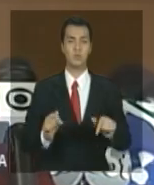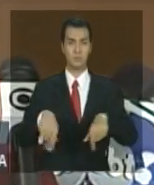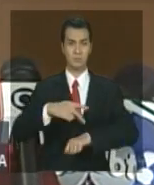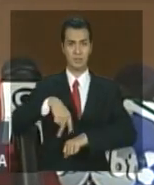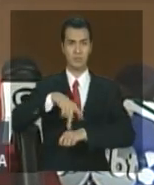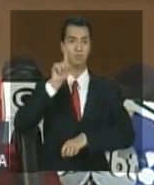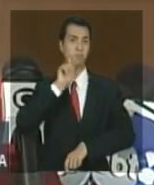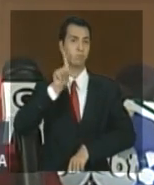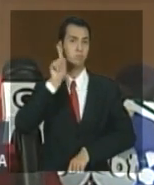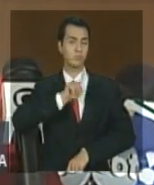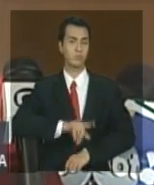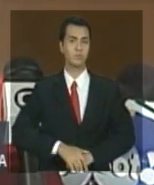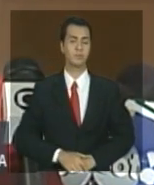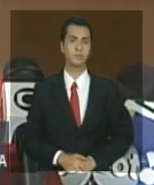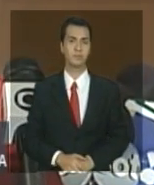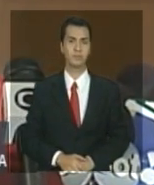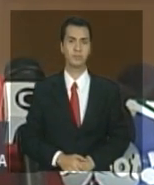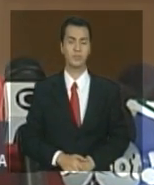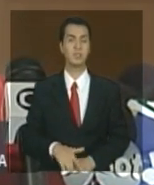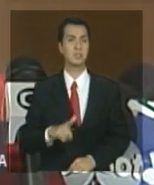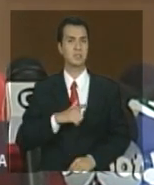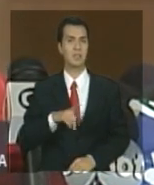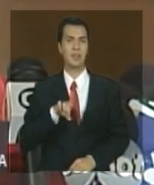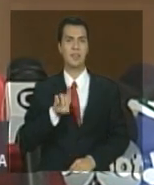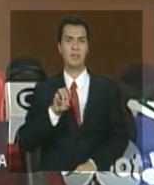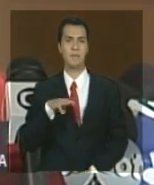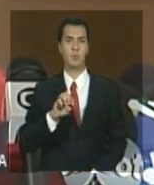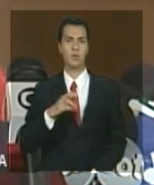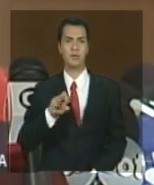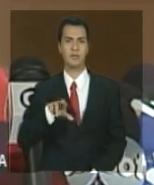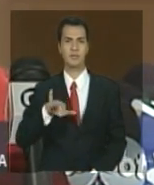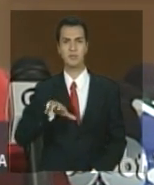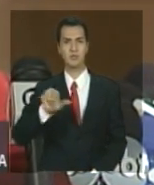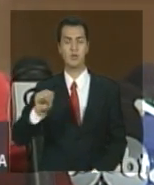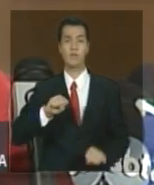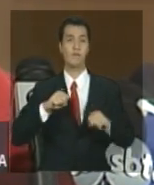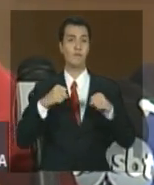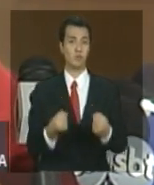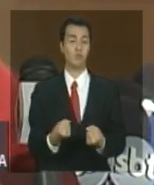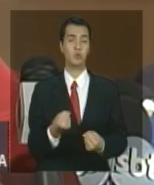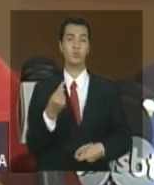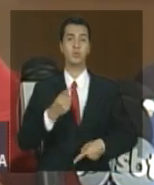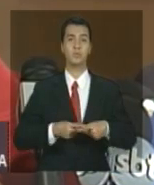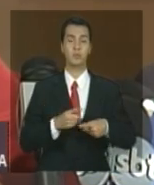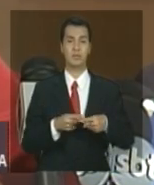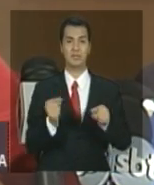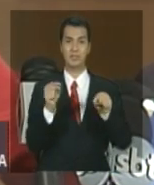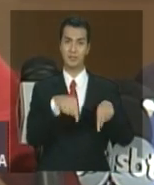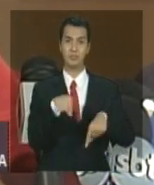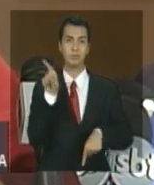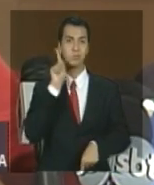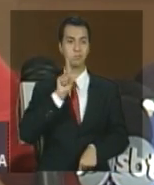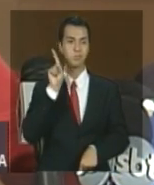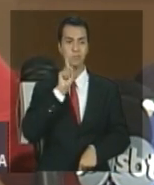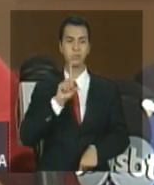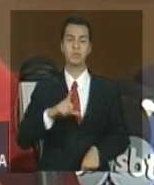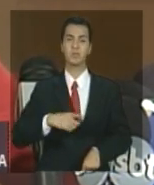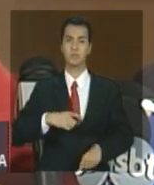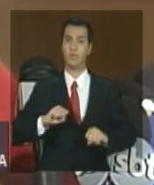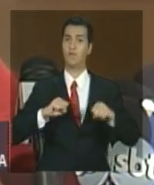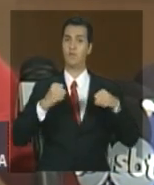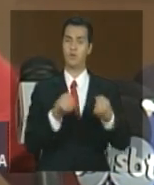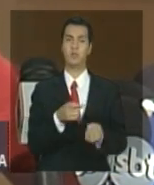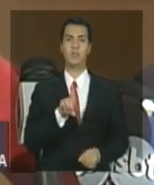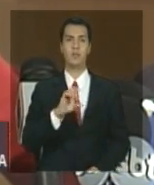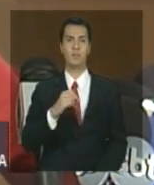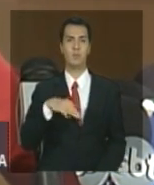têm uma força democrática muito grande, até que porque fundou, essa força